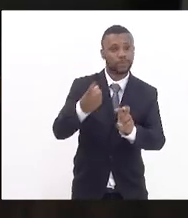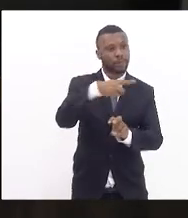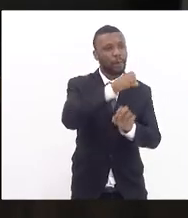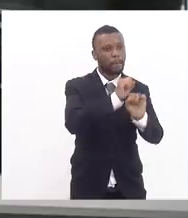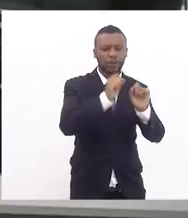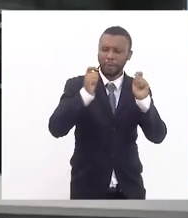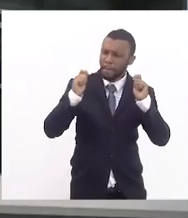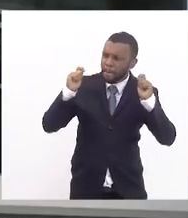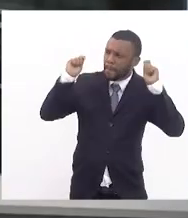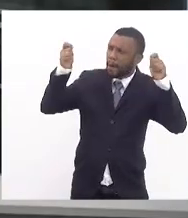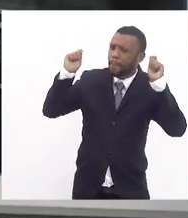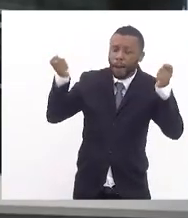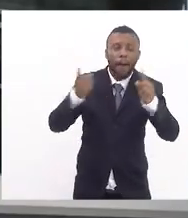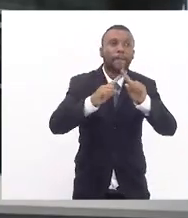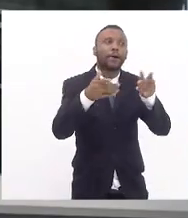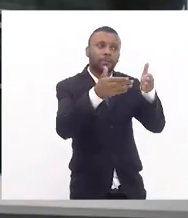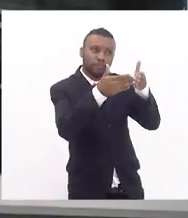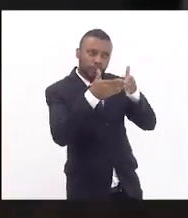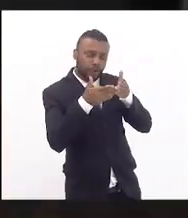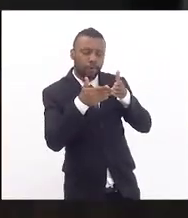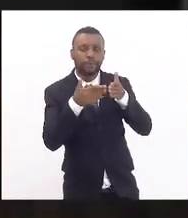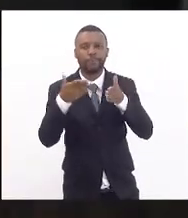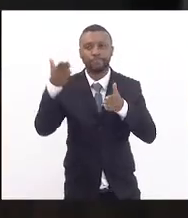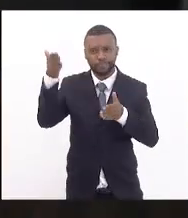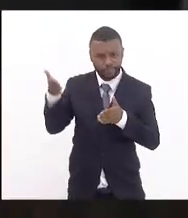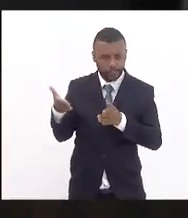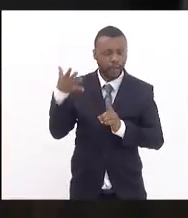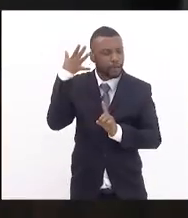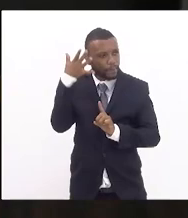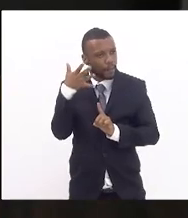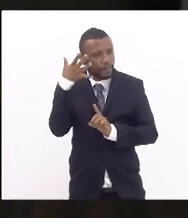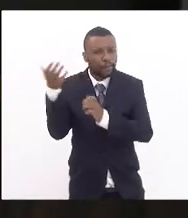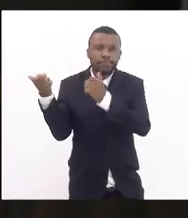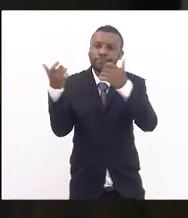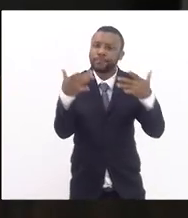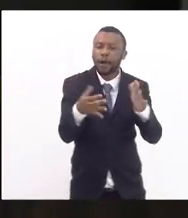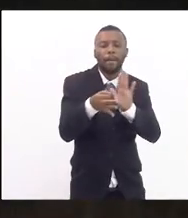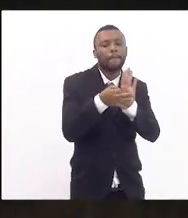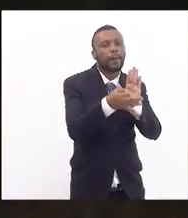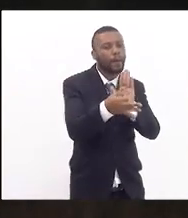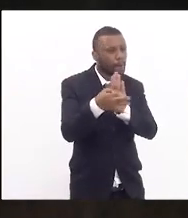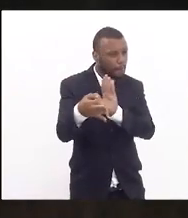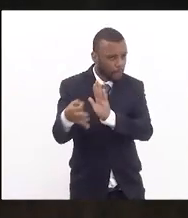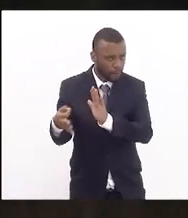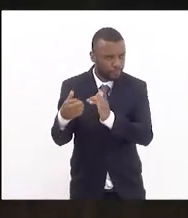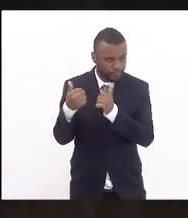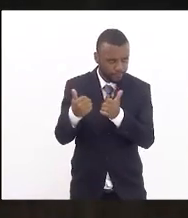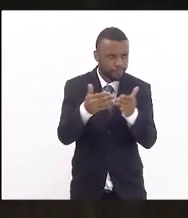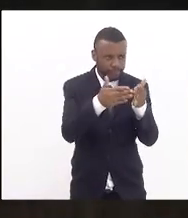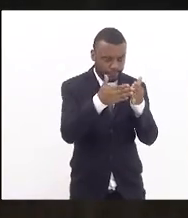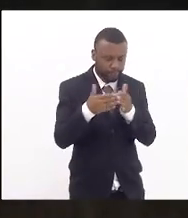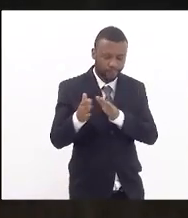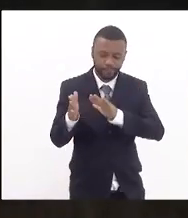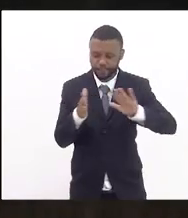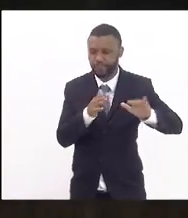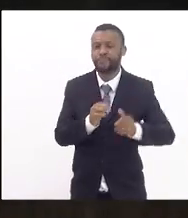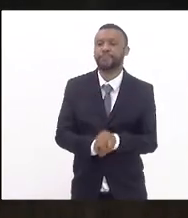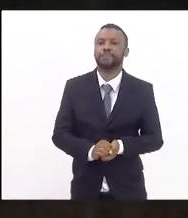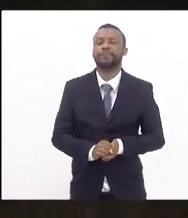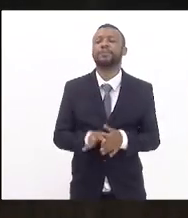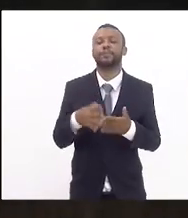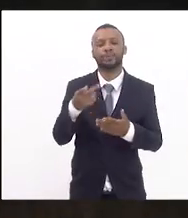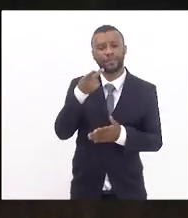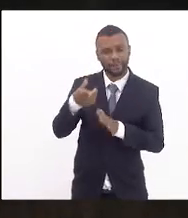por favor, no microfone de aparte ou no Zoom, darem os pareceres, por favor. Eu estava falando que está previsto